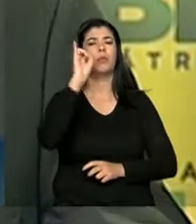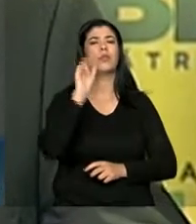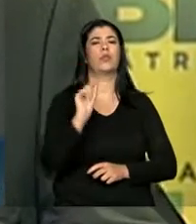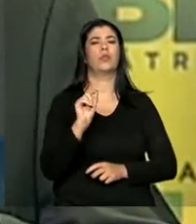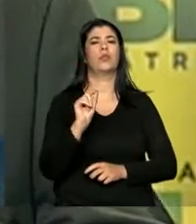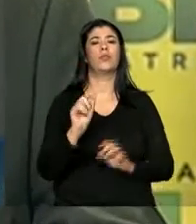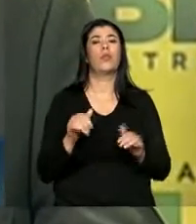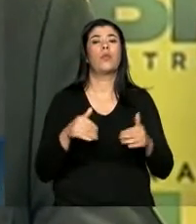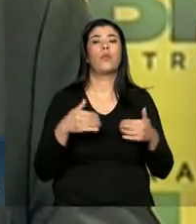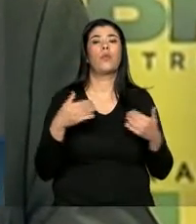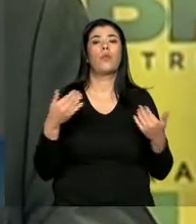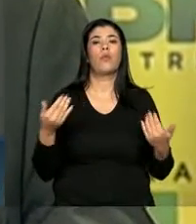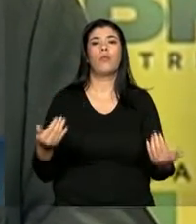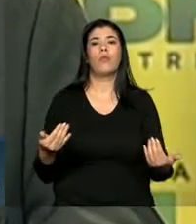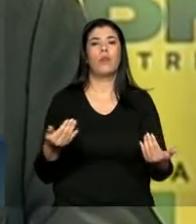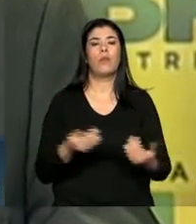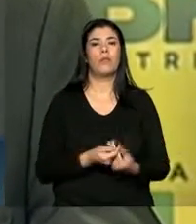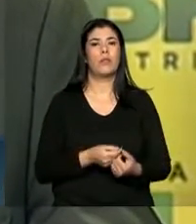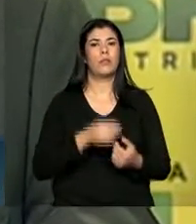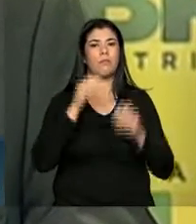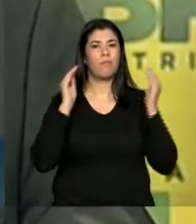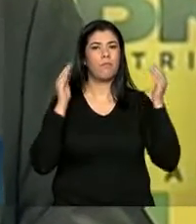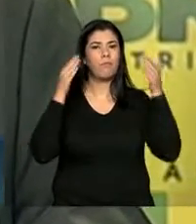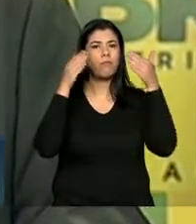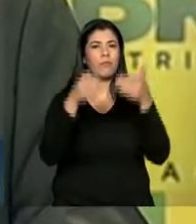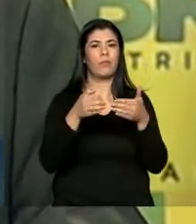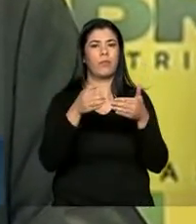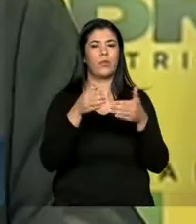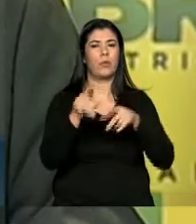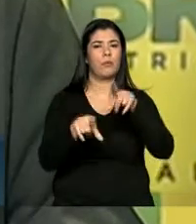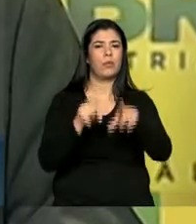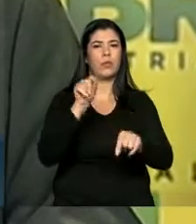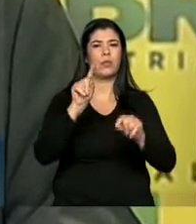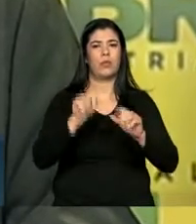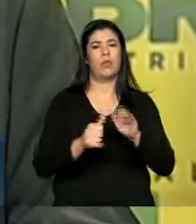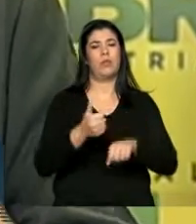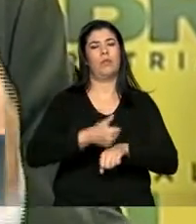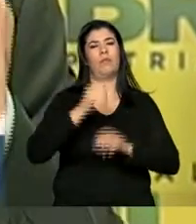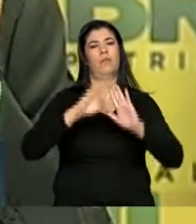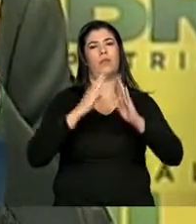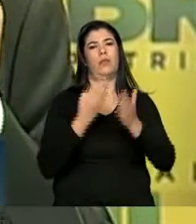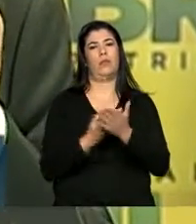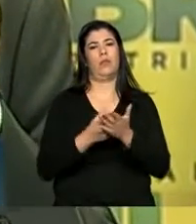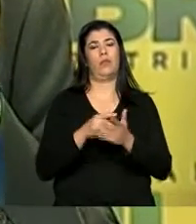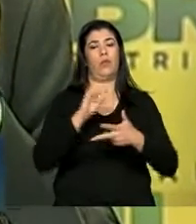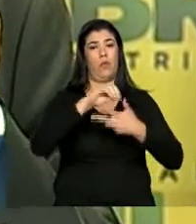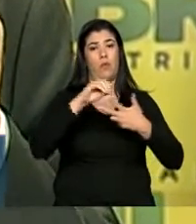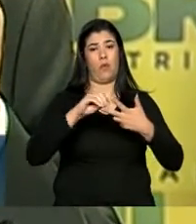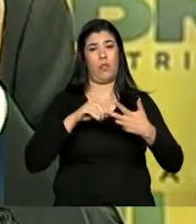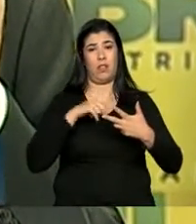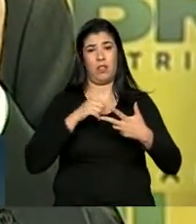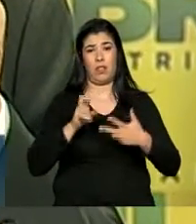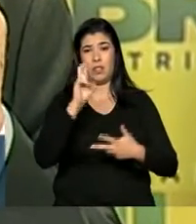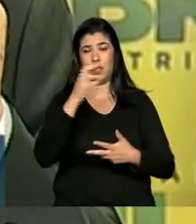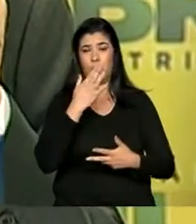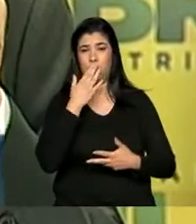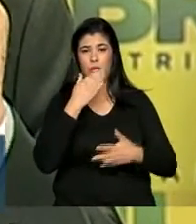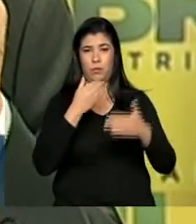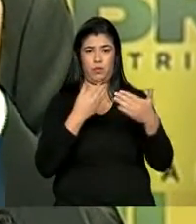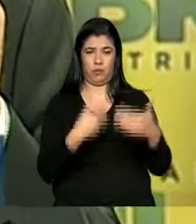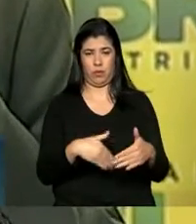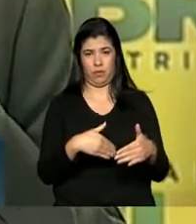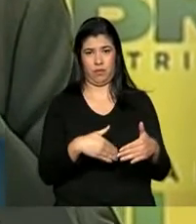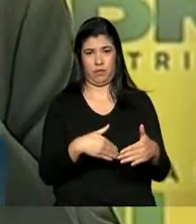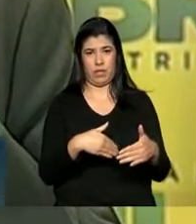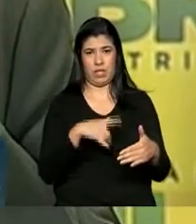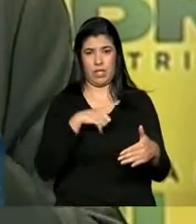o olhar que teríamos à escola. O Enem tem 5 provas. Então, nós vamos trabalhar com a média das